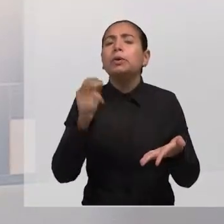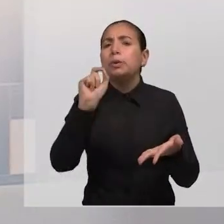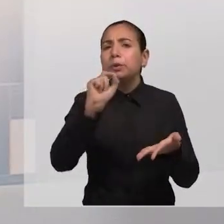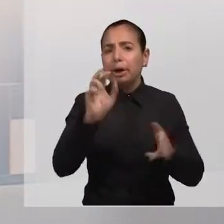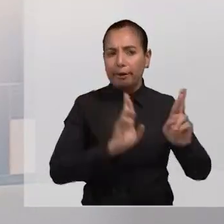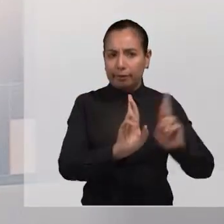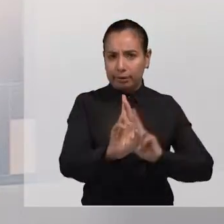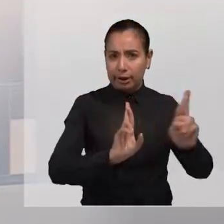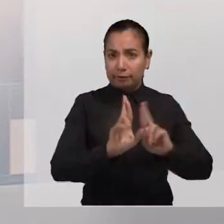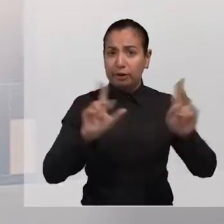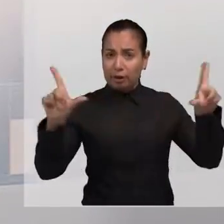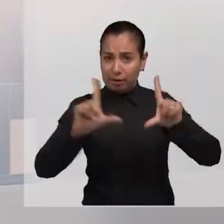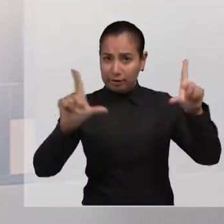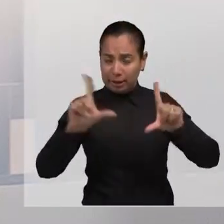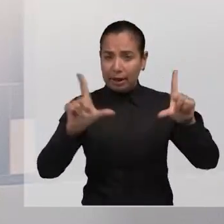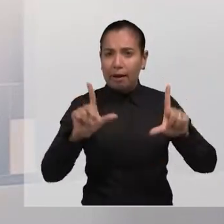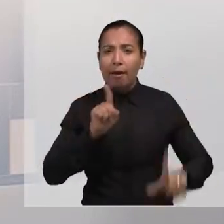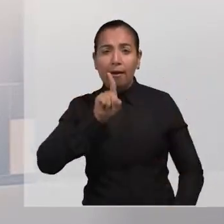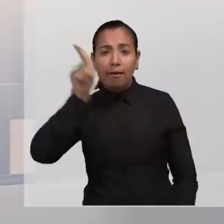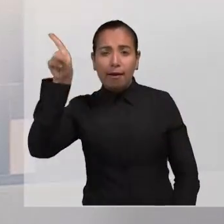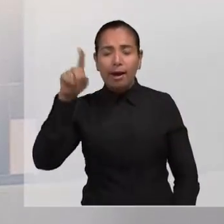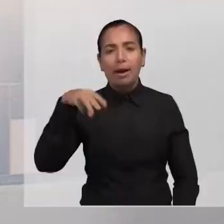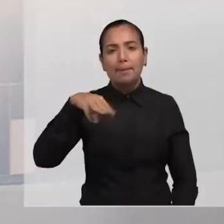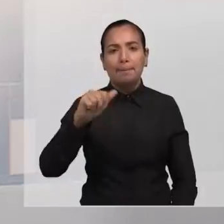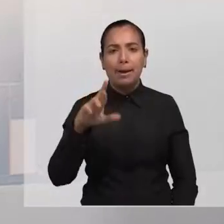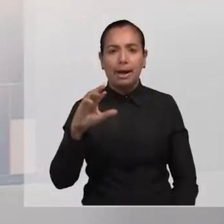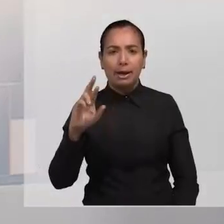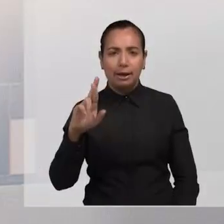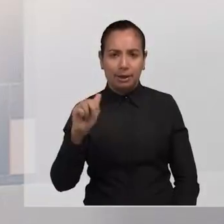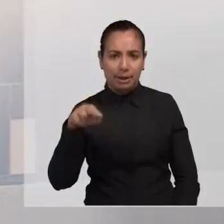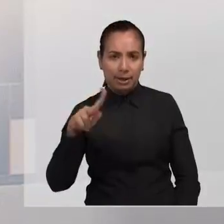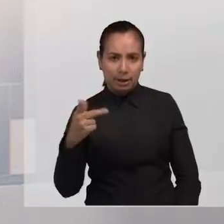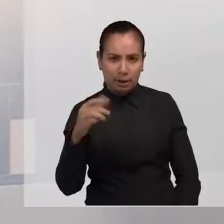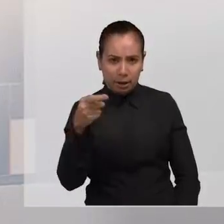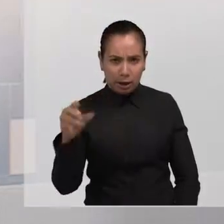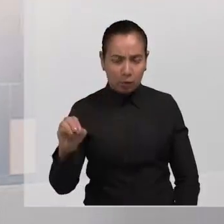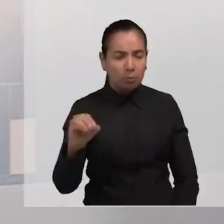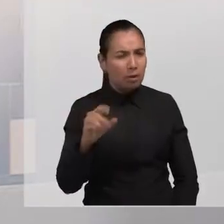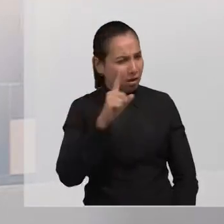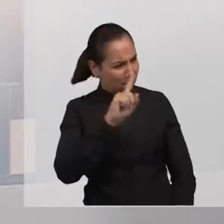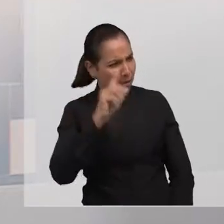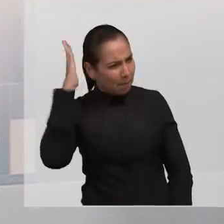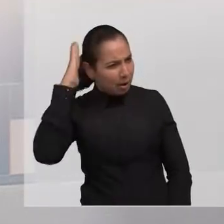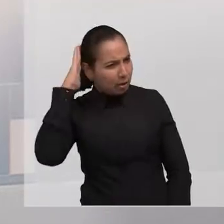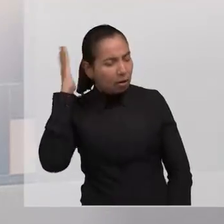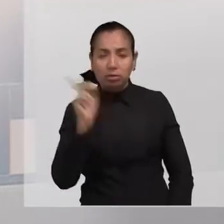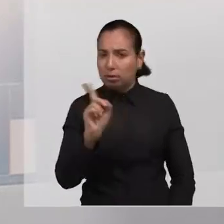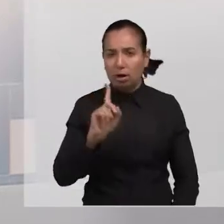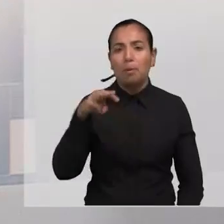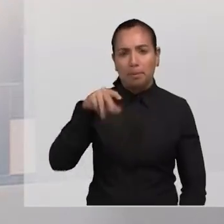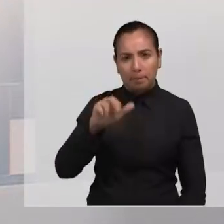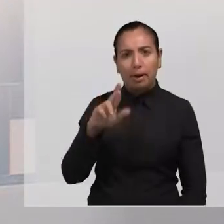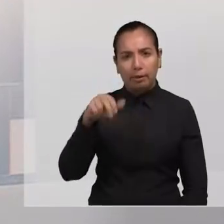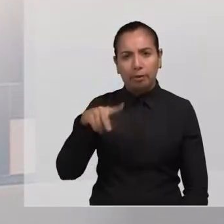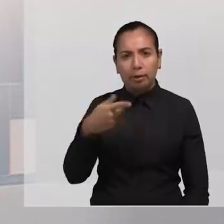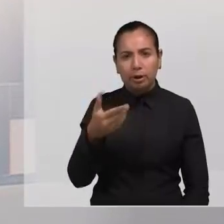numa televisão localizada no Maranhão. Acho que é no Pará, não? Não, Maranhão.